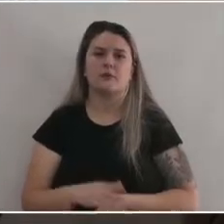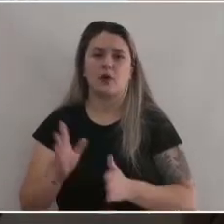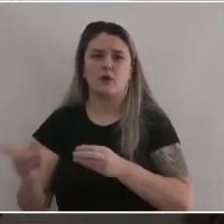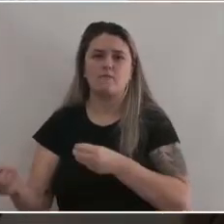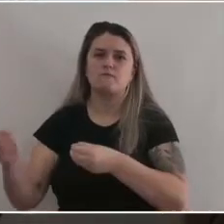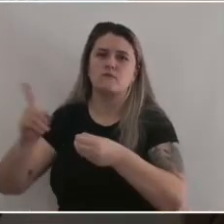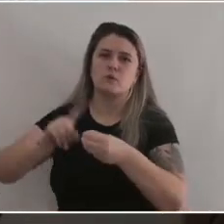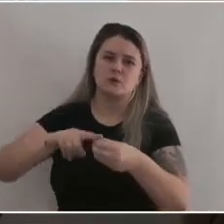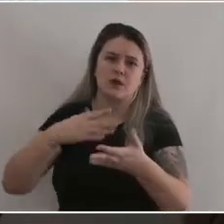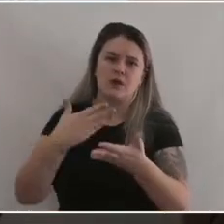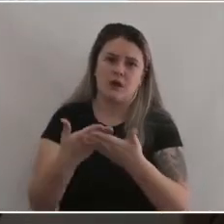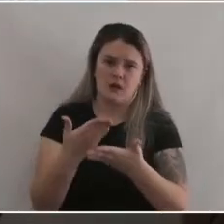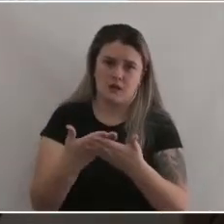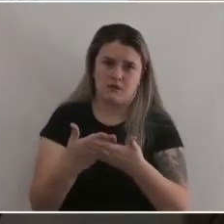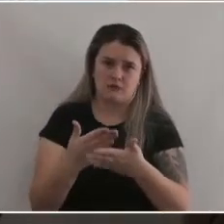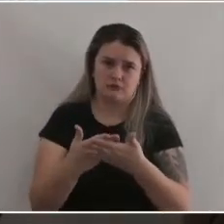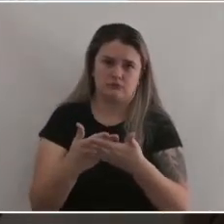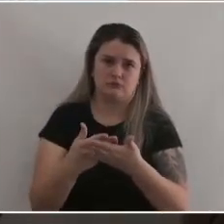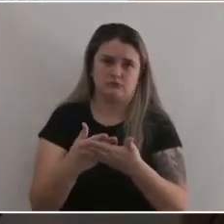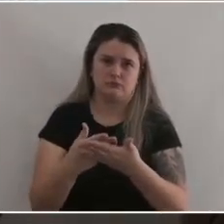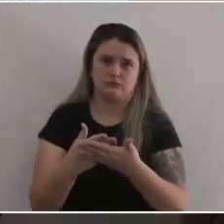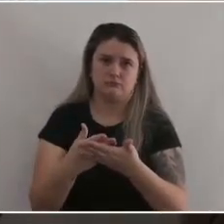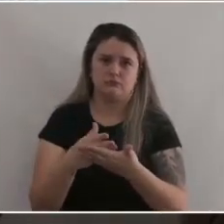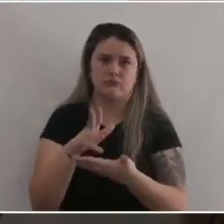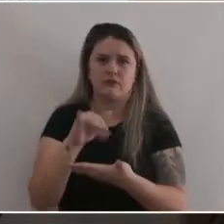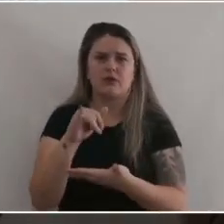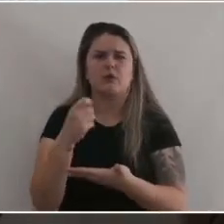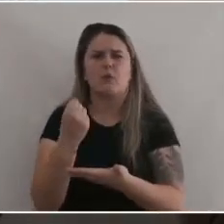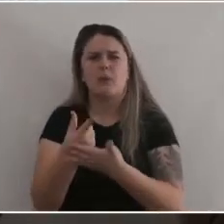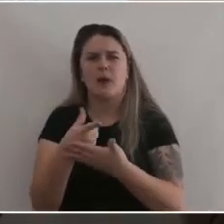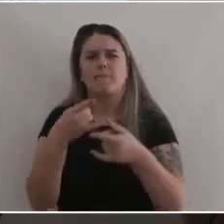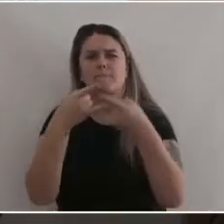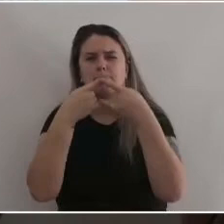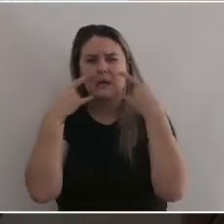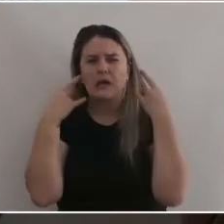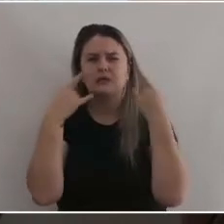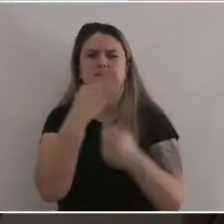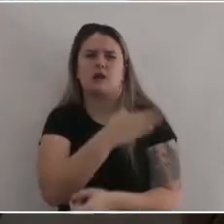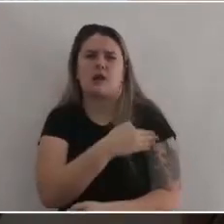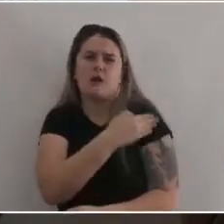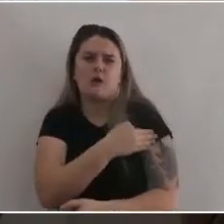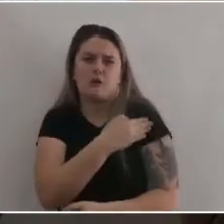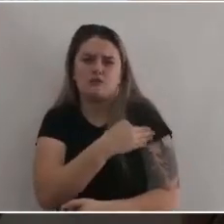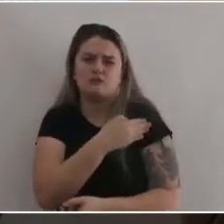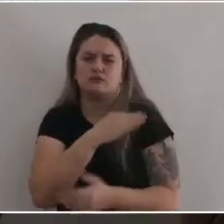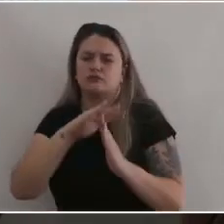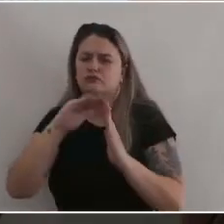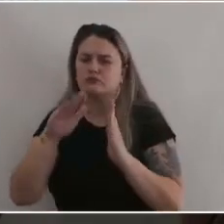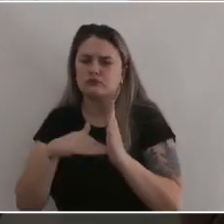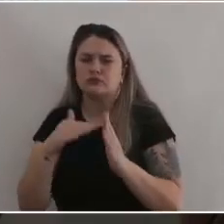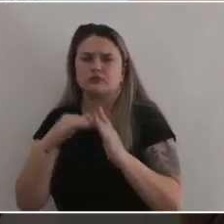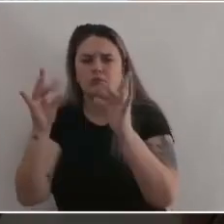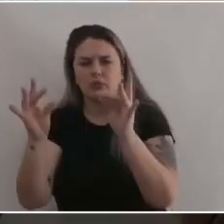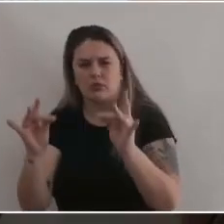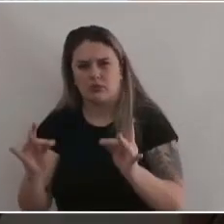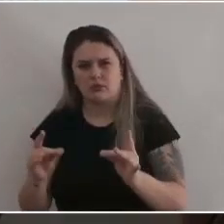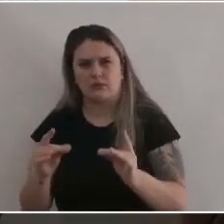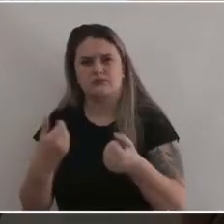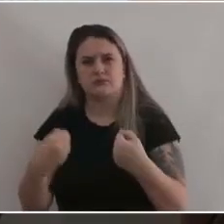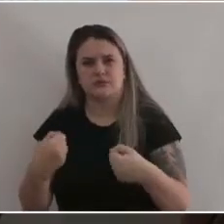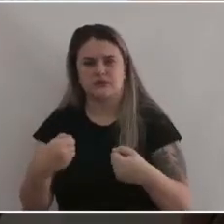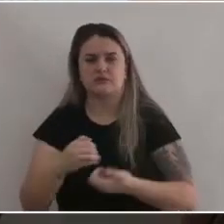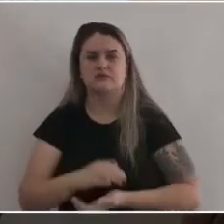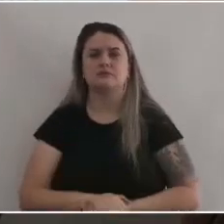das aulas, para que seja comprado máscara, álcool em gel, né, todas as necessidades